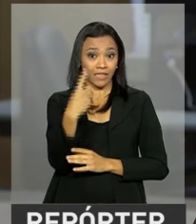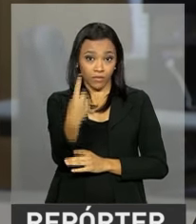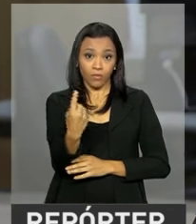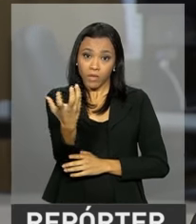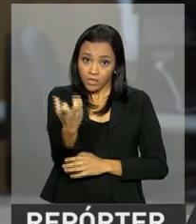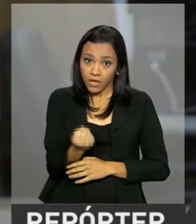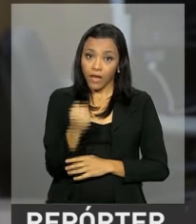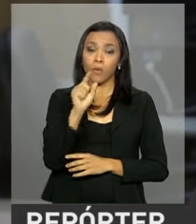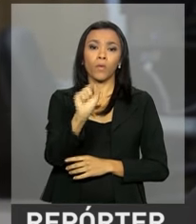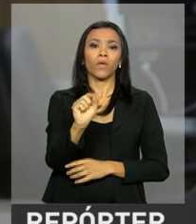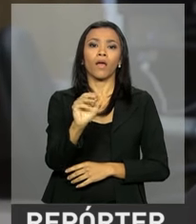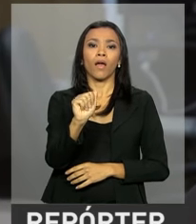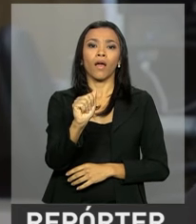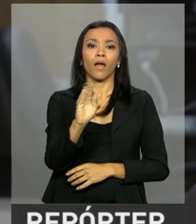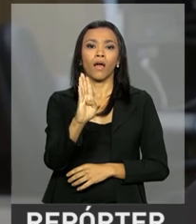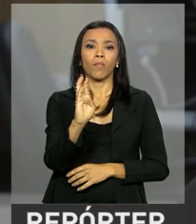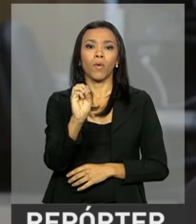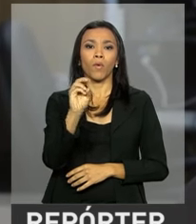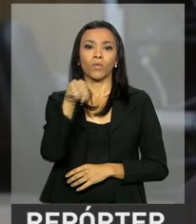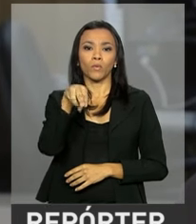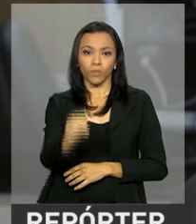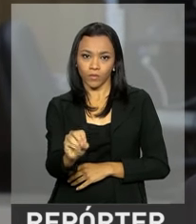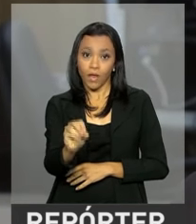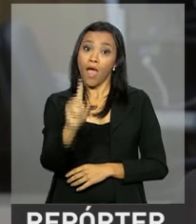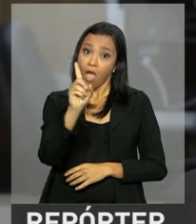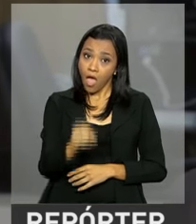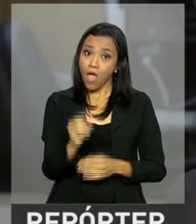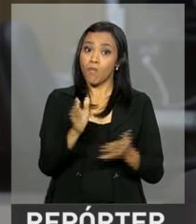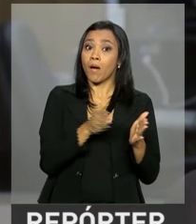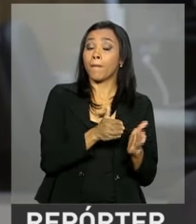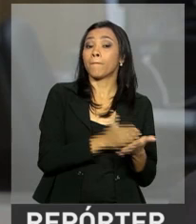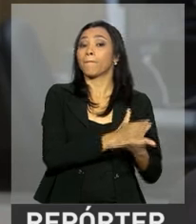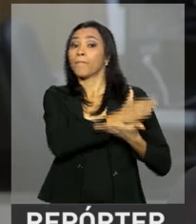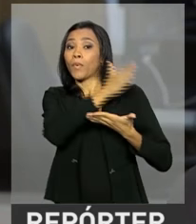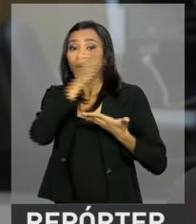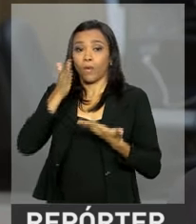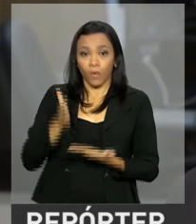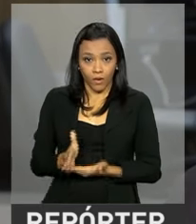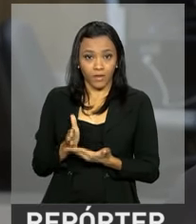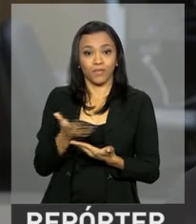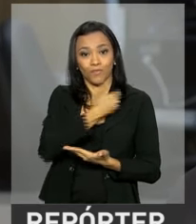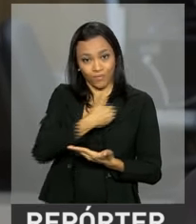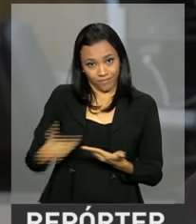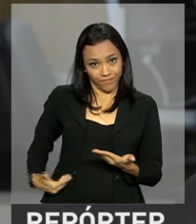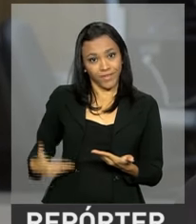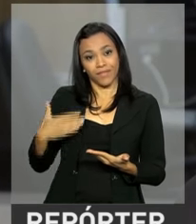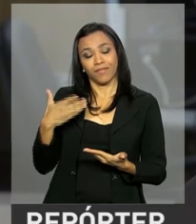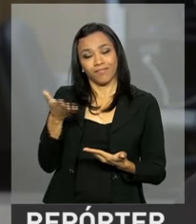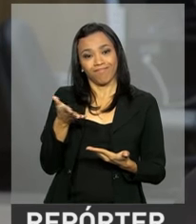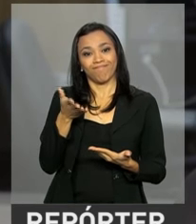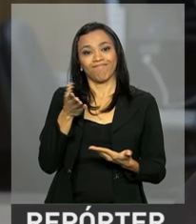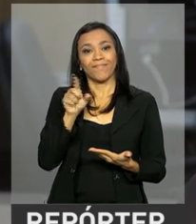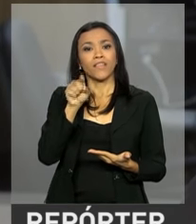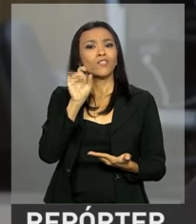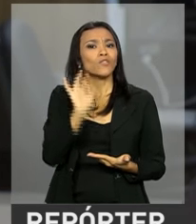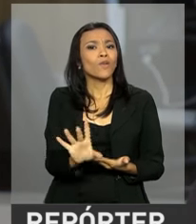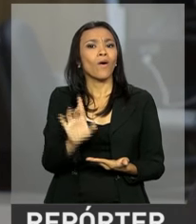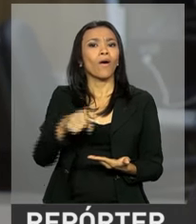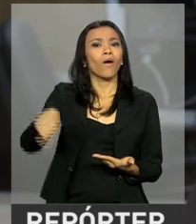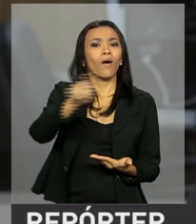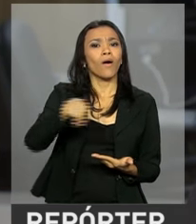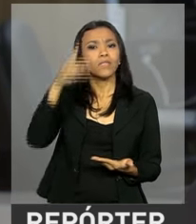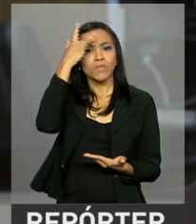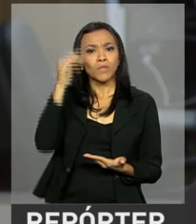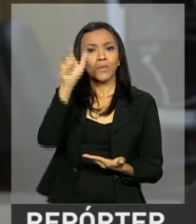ab essa é uma prorrogação específica para uma situação específica somente para